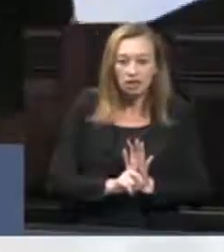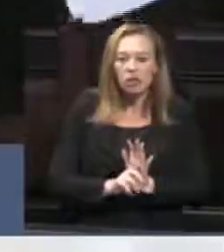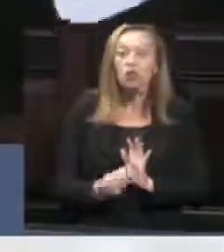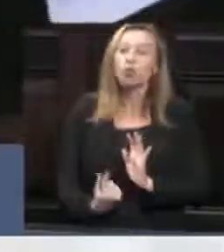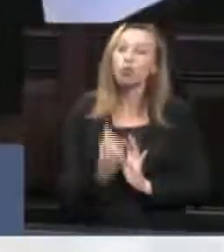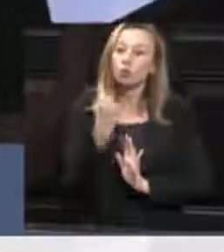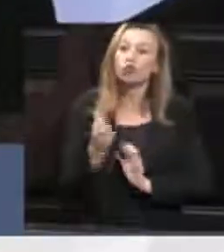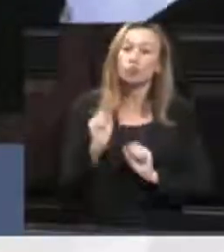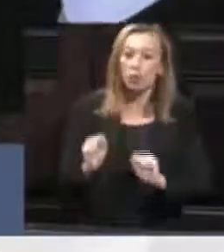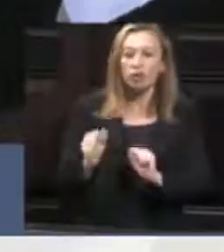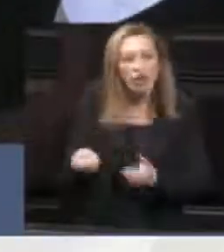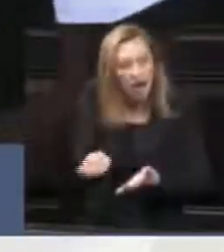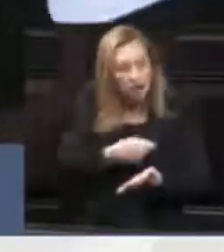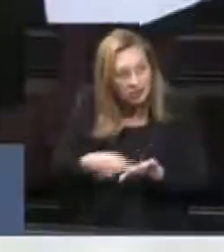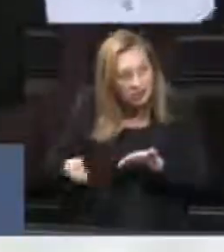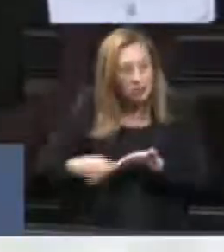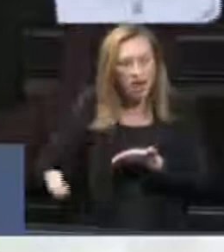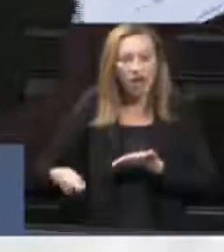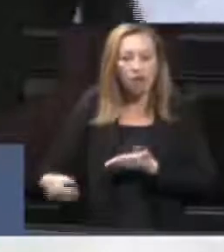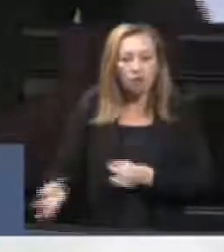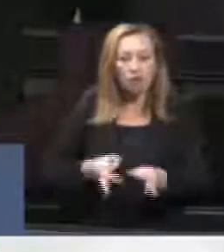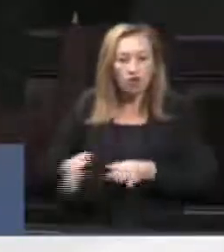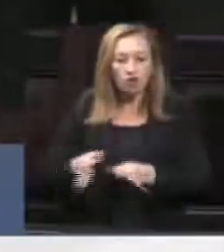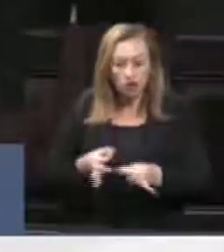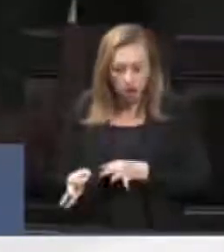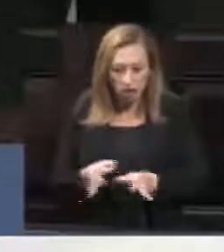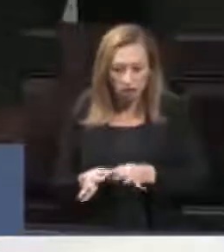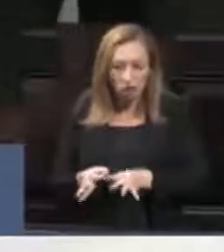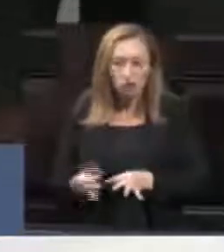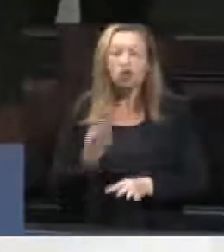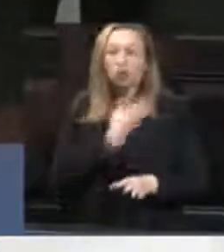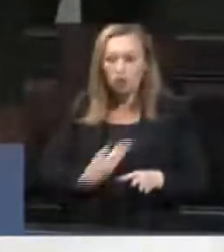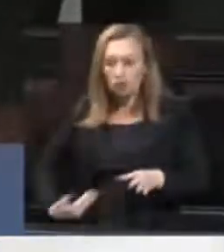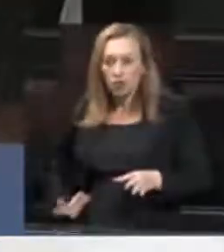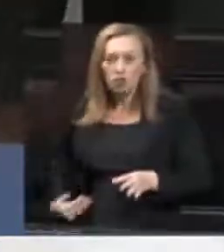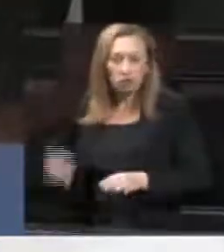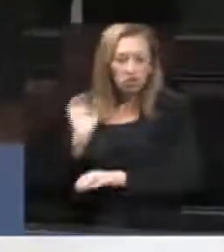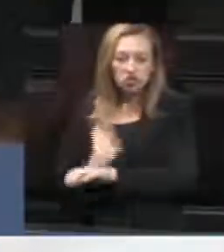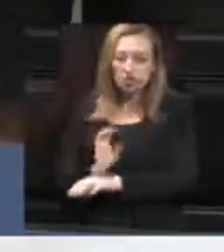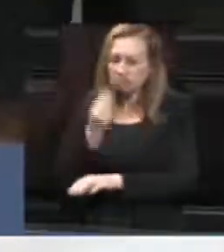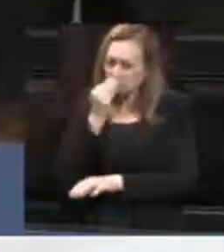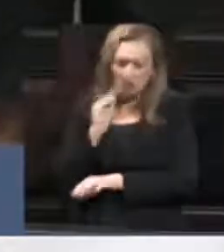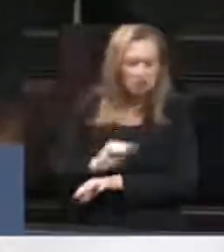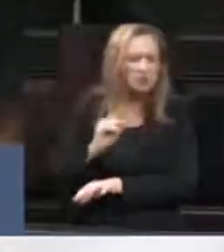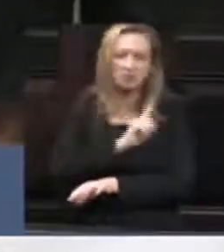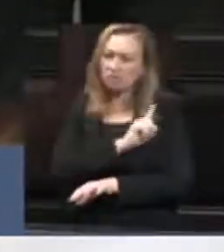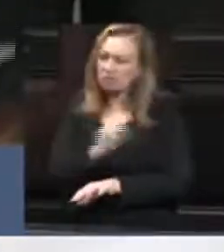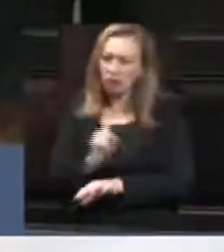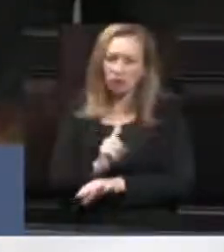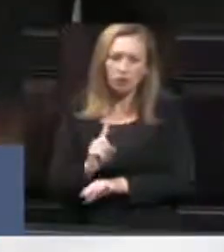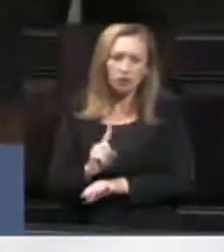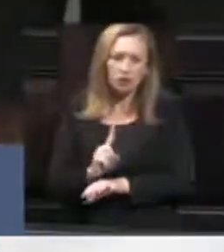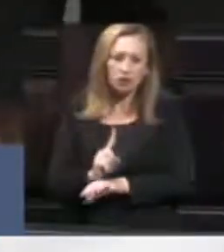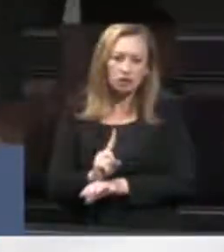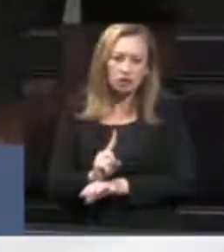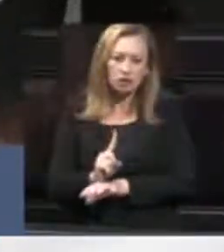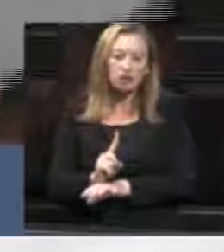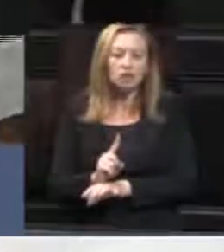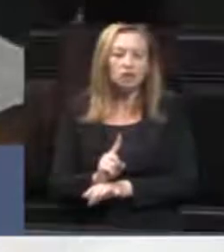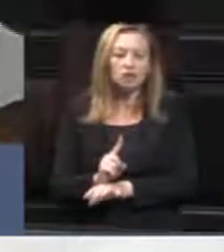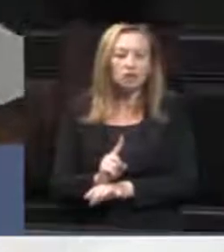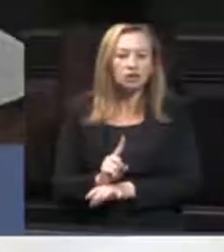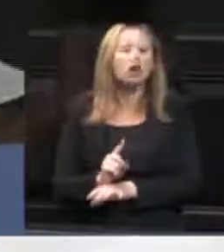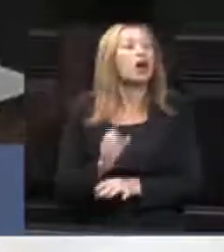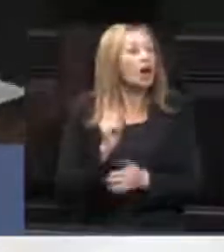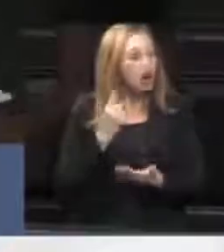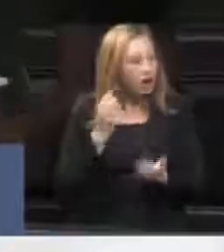o projeto, mas de fato o governo do Estado não erra em enviar o projeto única e exclusivamente para esta casa. Concordo